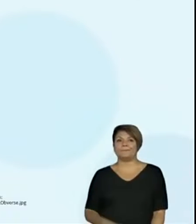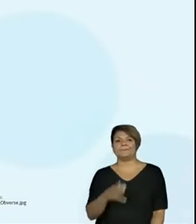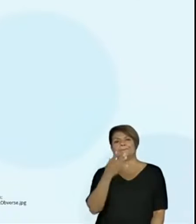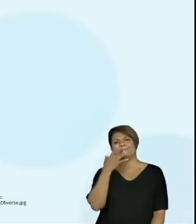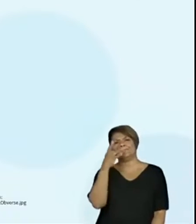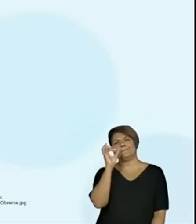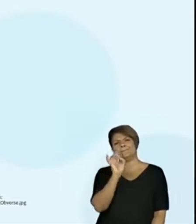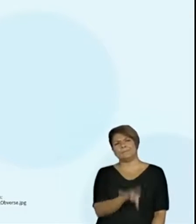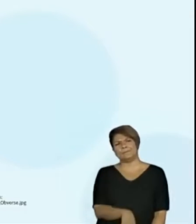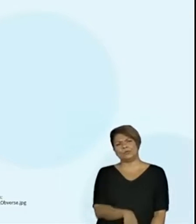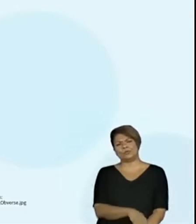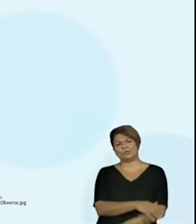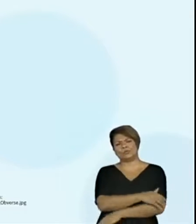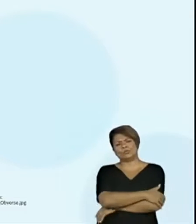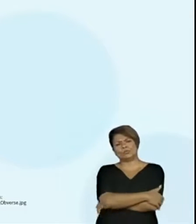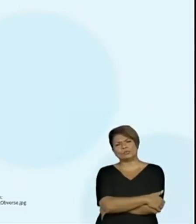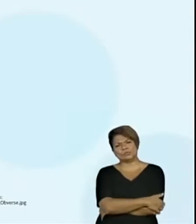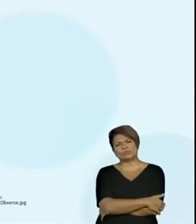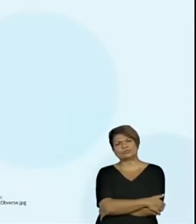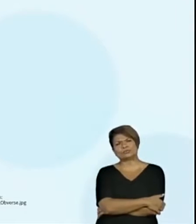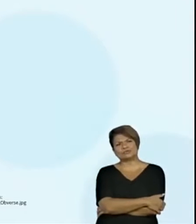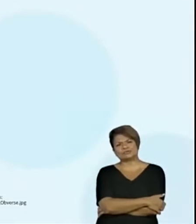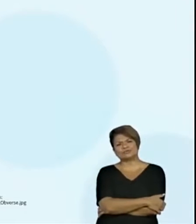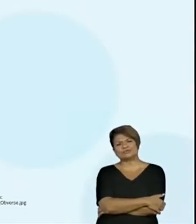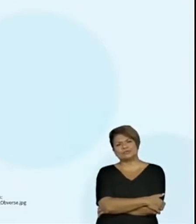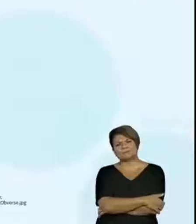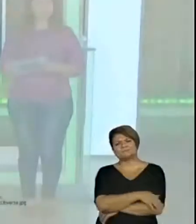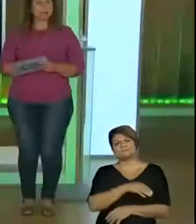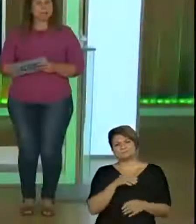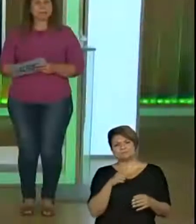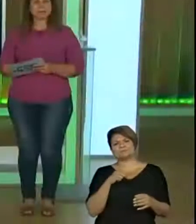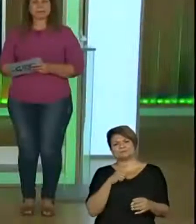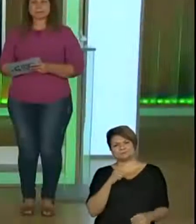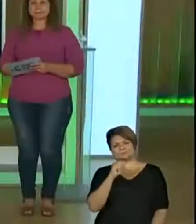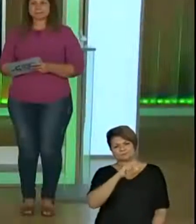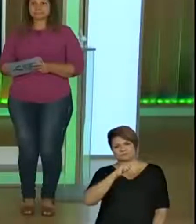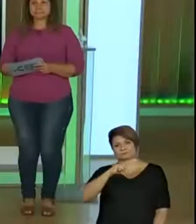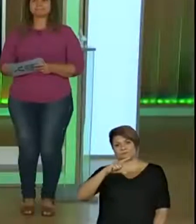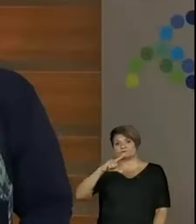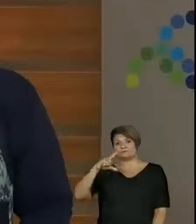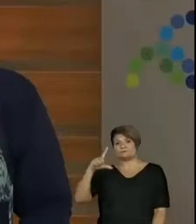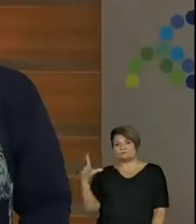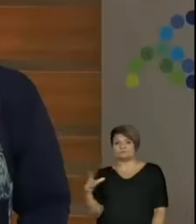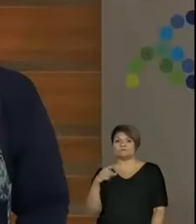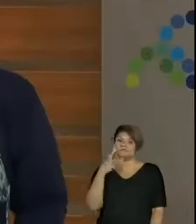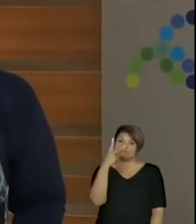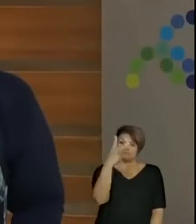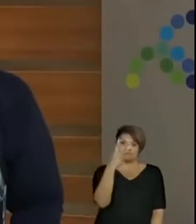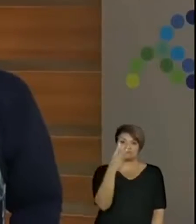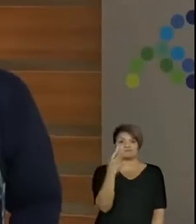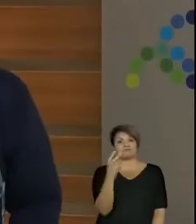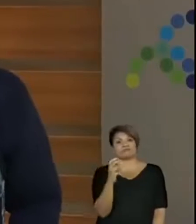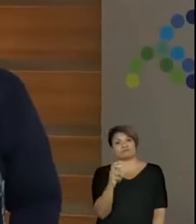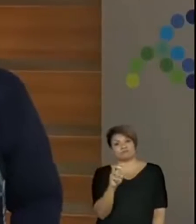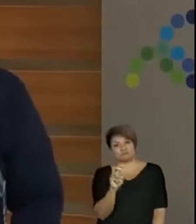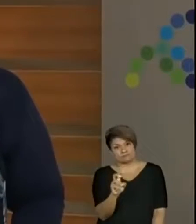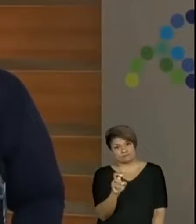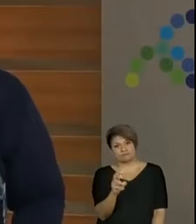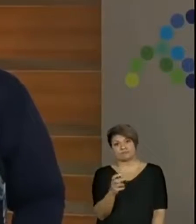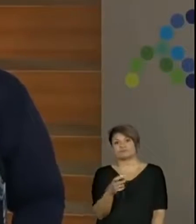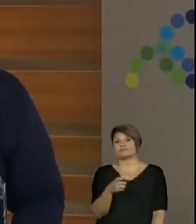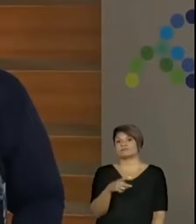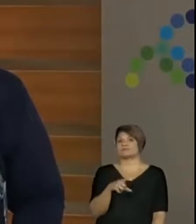Poxa vida, já que a gente está indo nessa ordem crescente, porque olha, 2, depois 5,